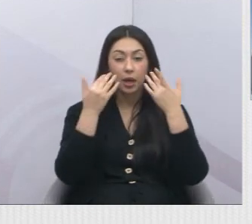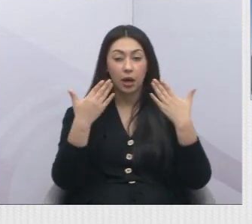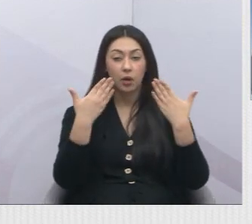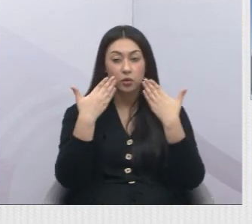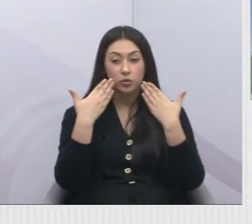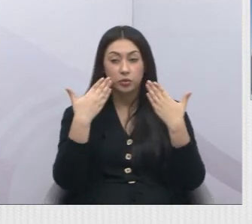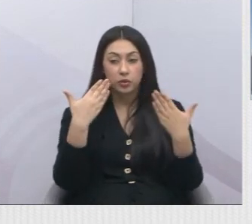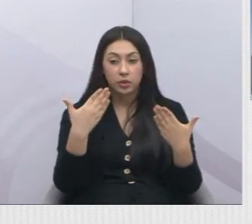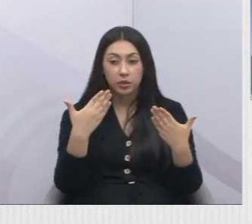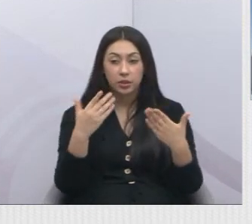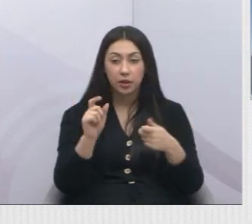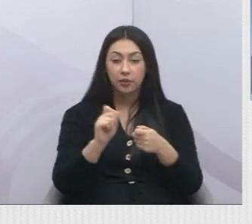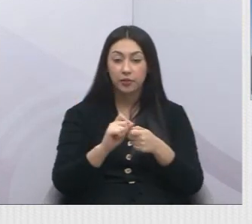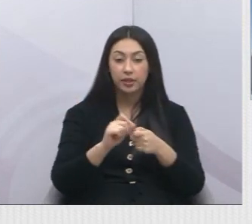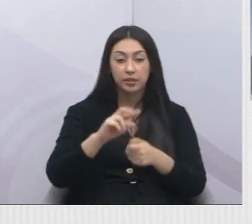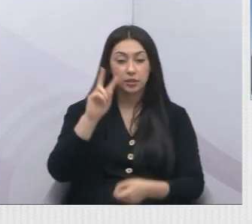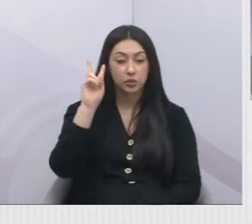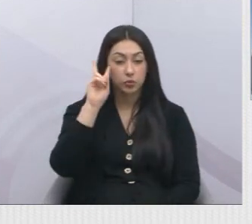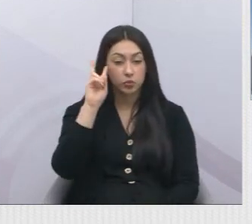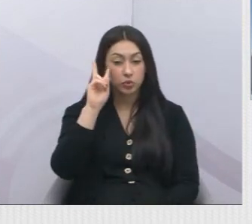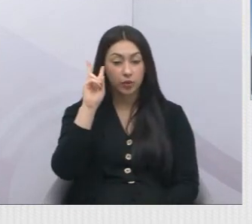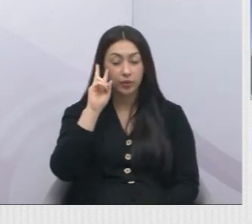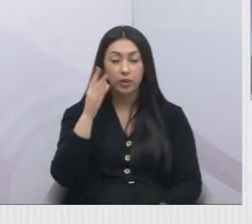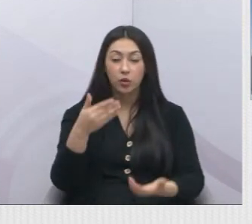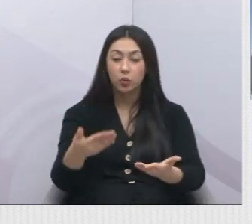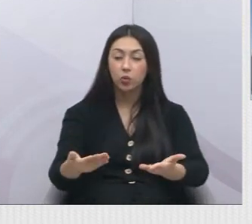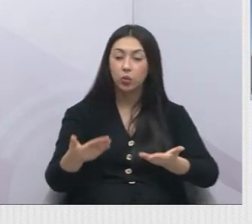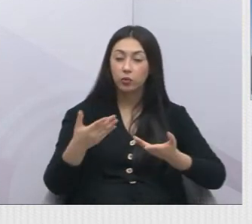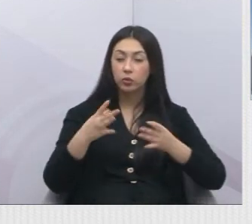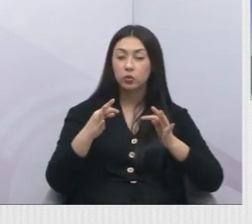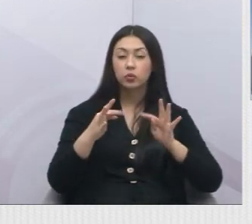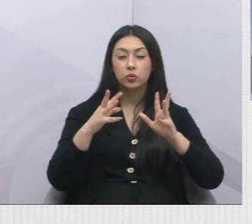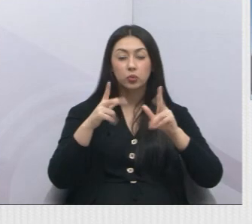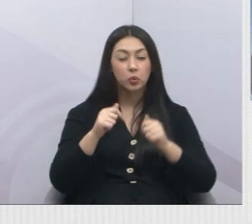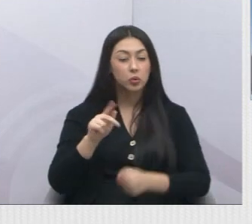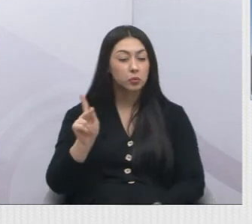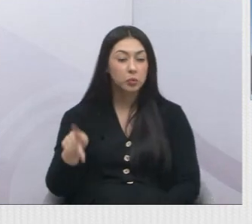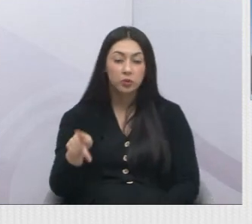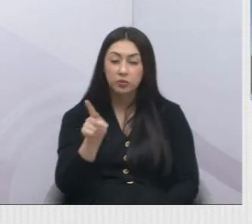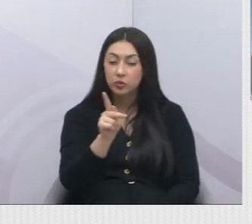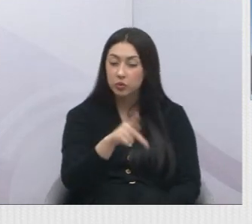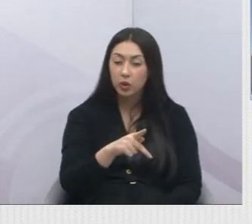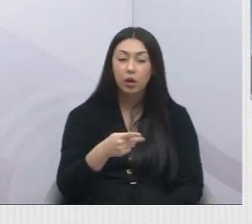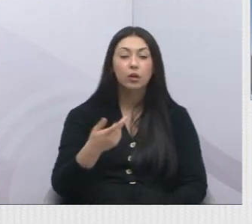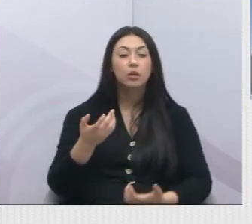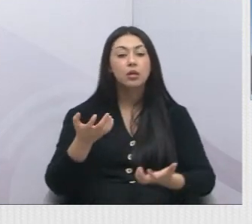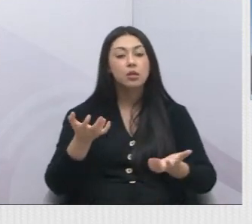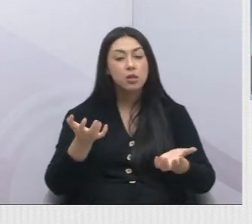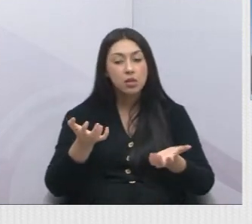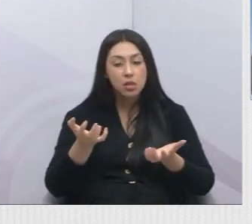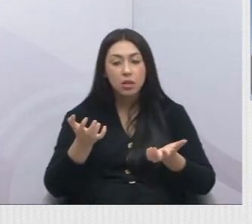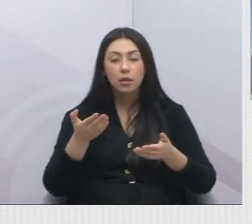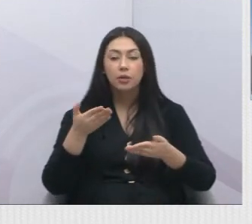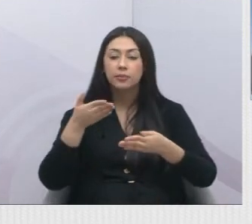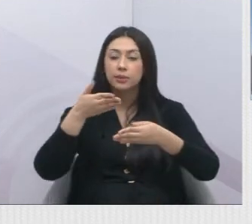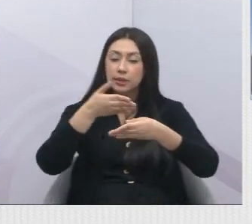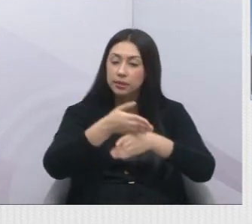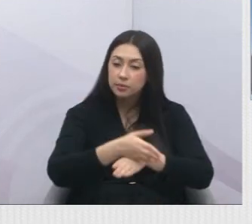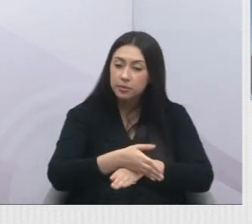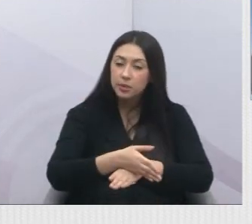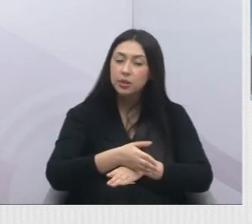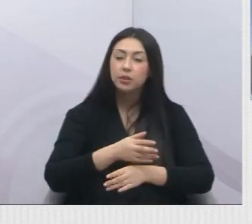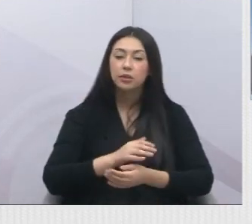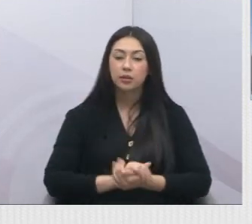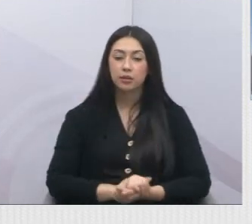iremos fazer na segunda-feira. Convido a todos os professores que queiram participar dessa audiência